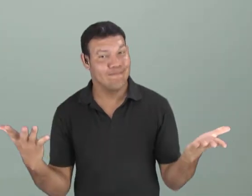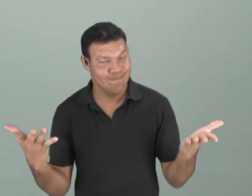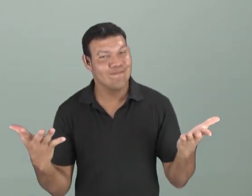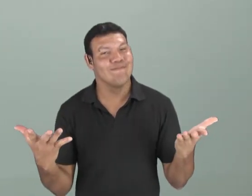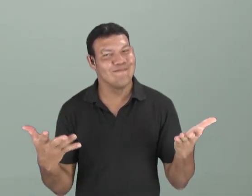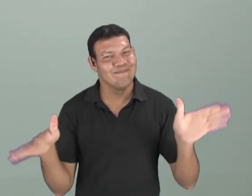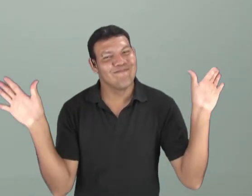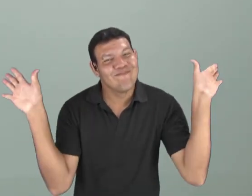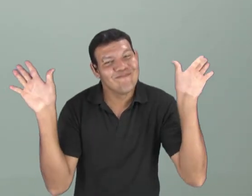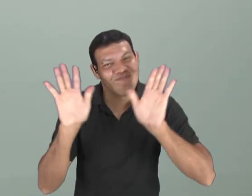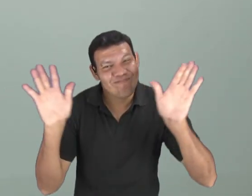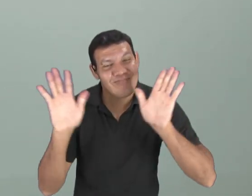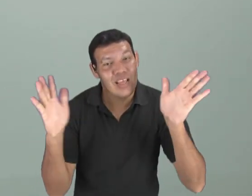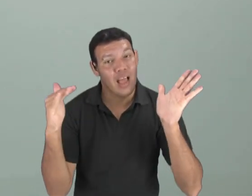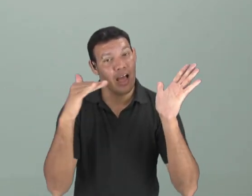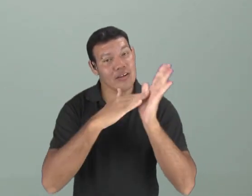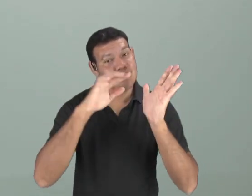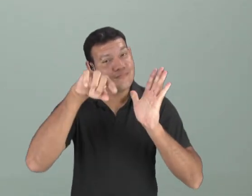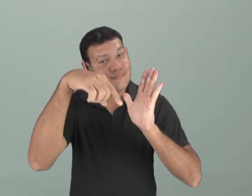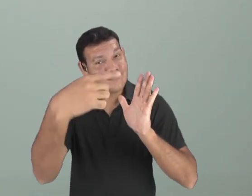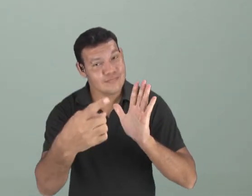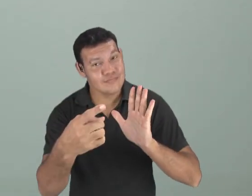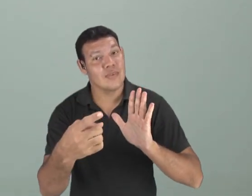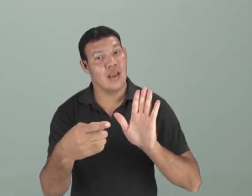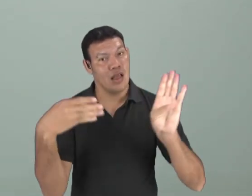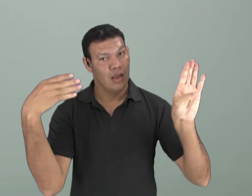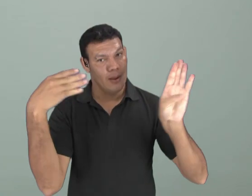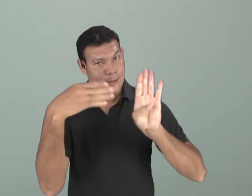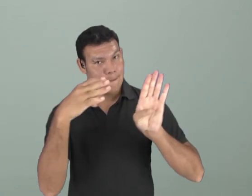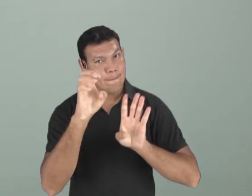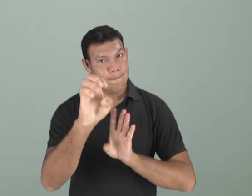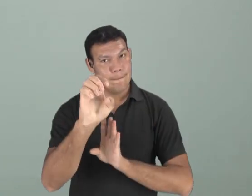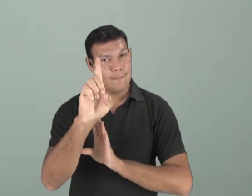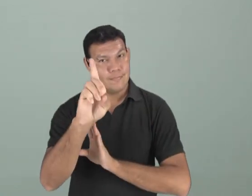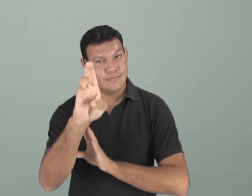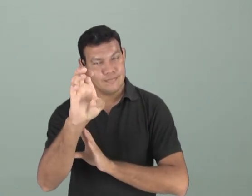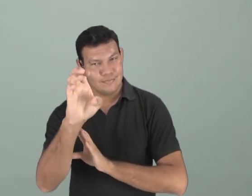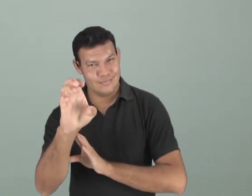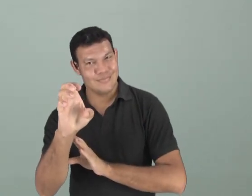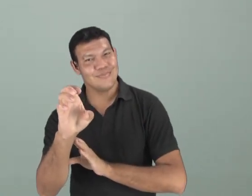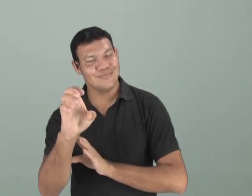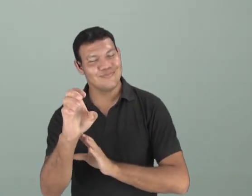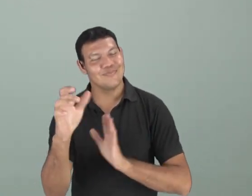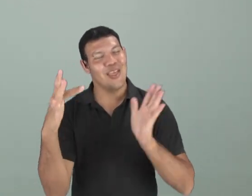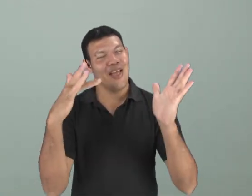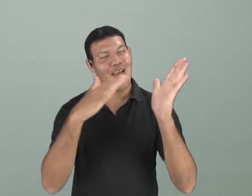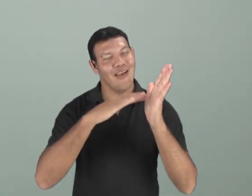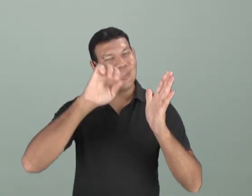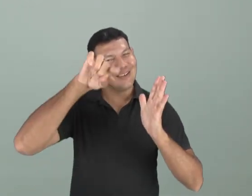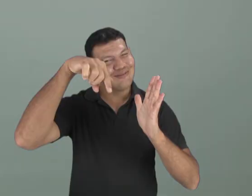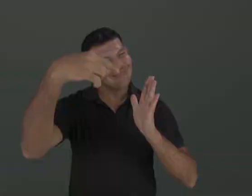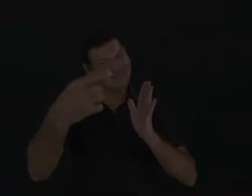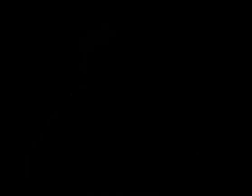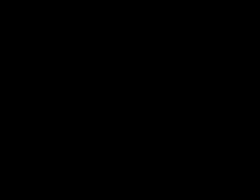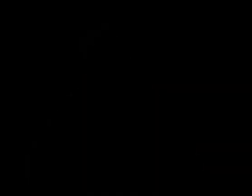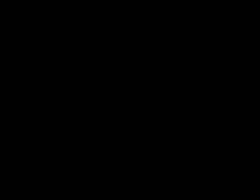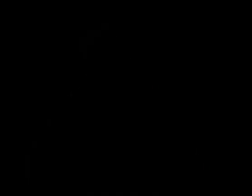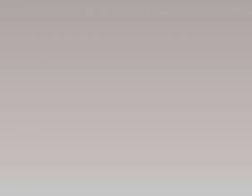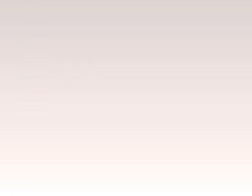Nos despedimos aqui. Até a próxima aula. Acesse a plataforma Eduque e hasta luego!